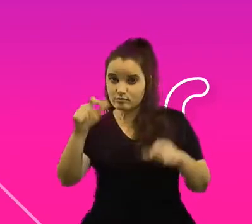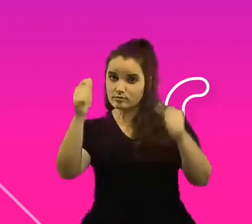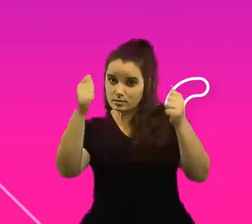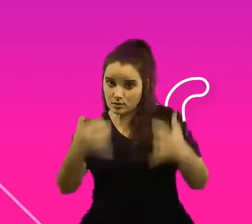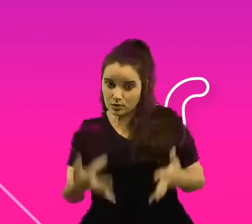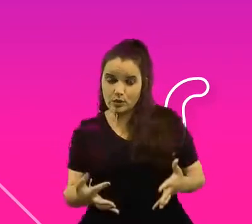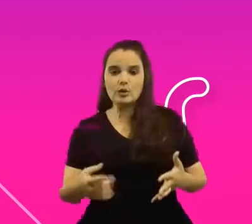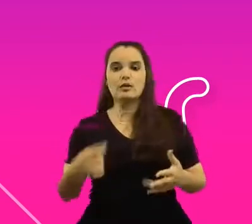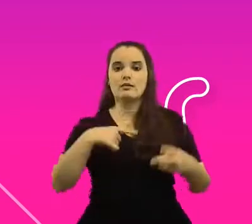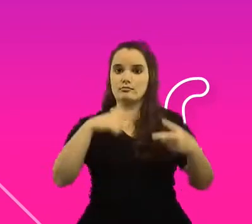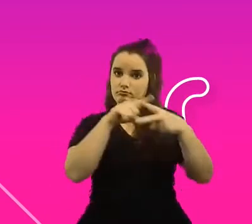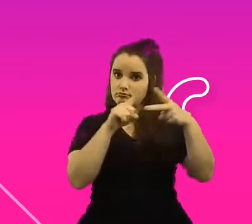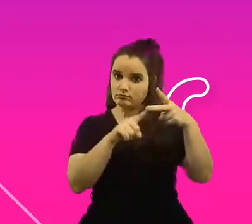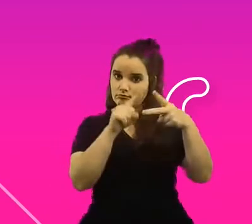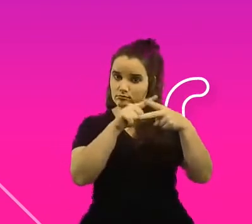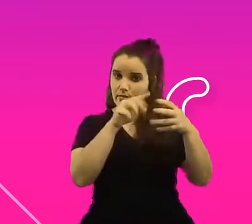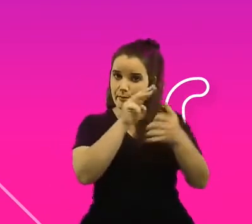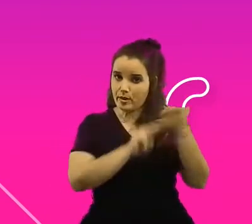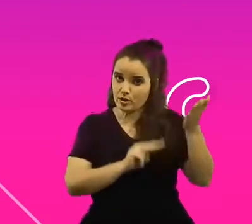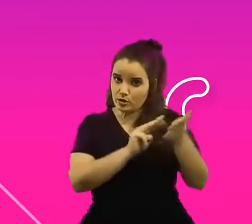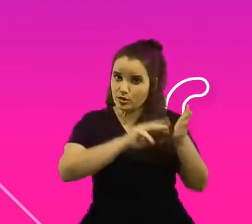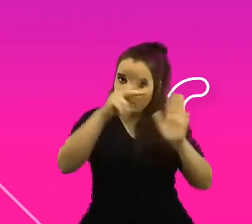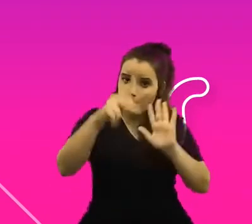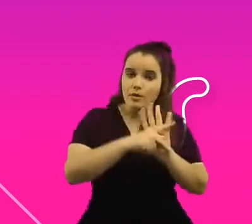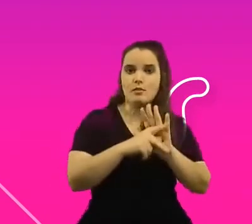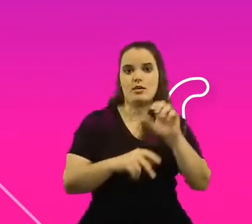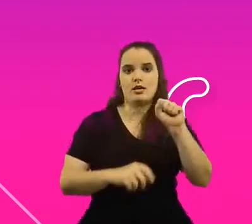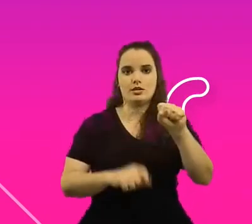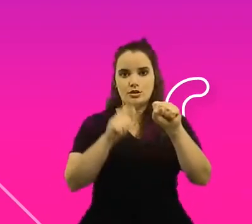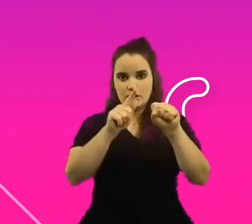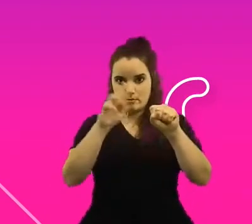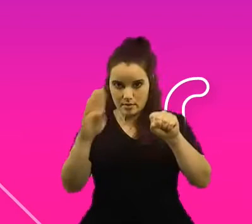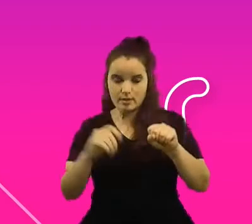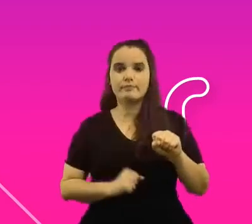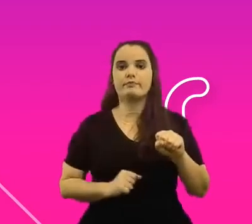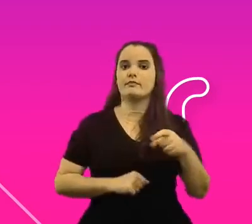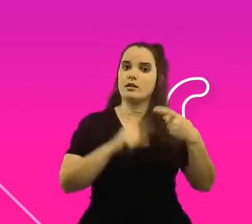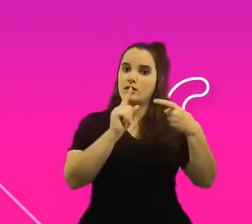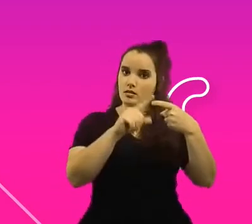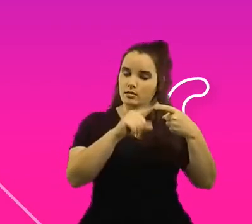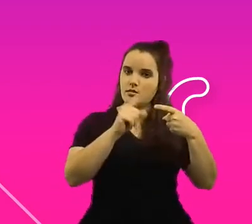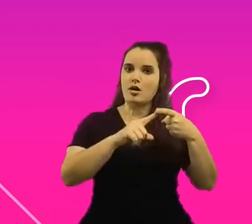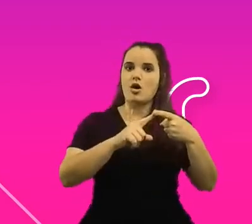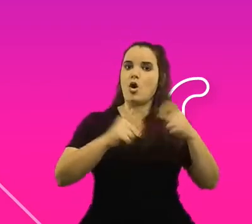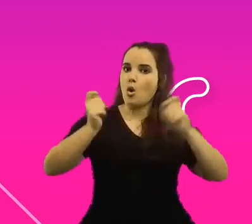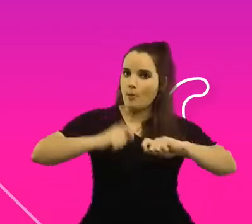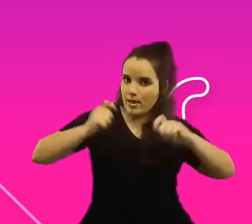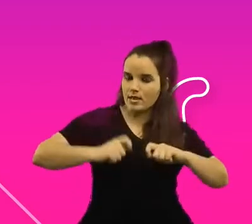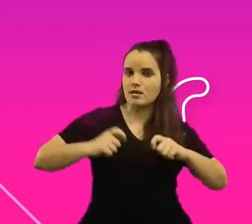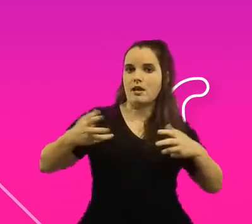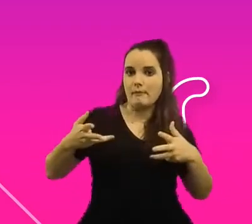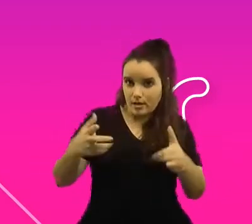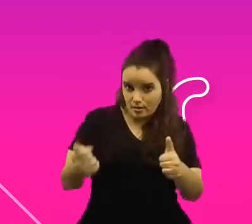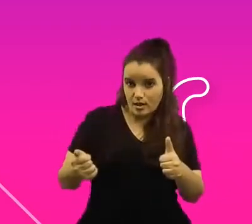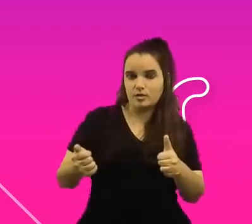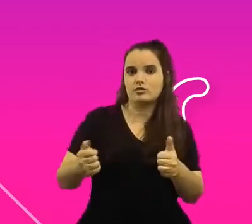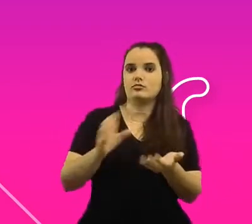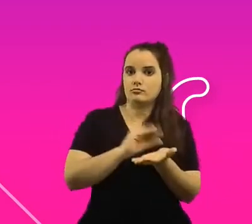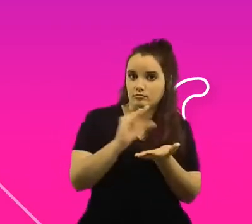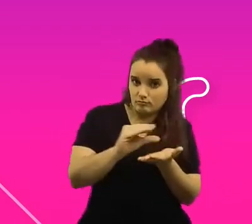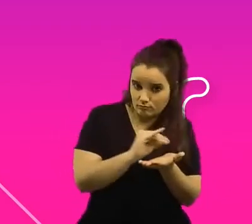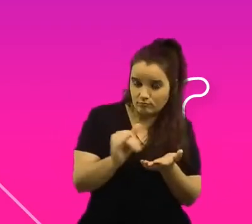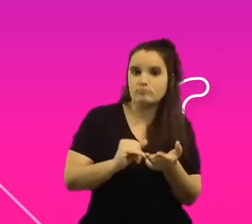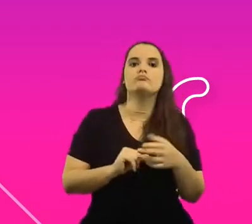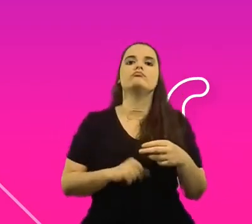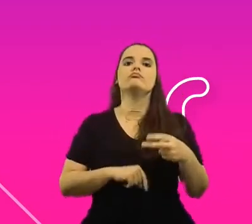do SGB, que é o desenvolvimento de competências e habilidade de dados, e as soluções de dados desenhadas e construídas